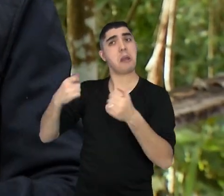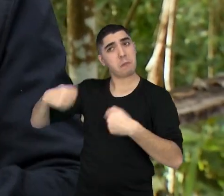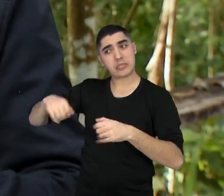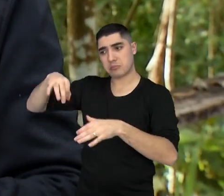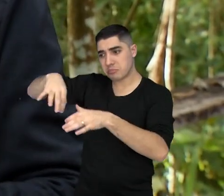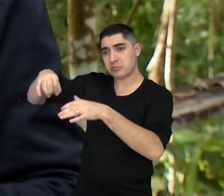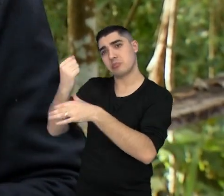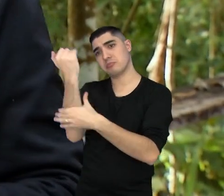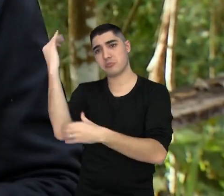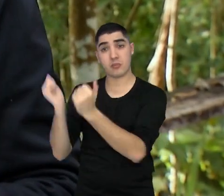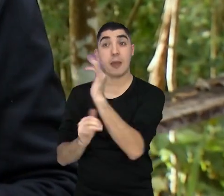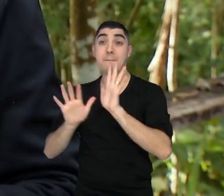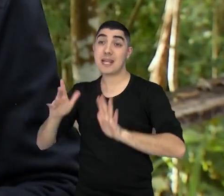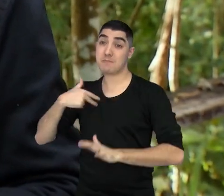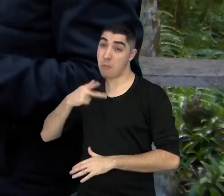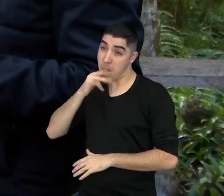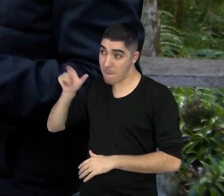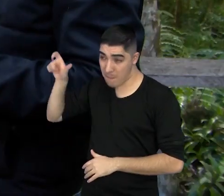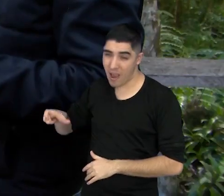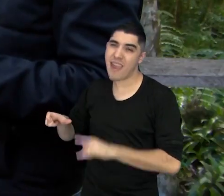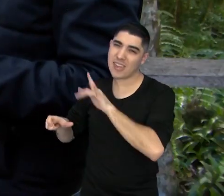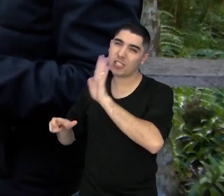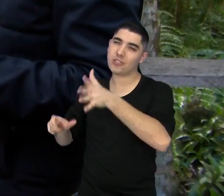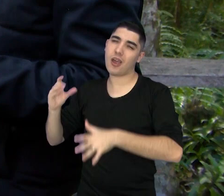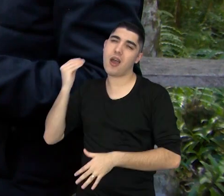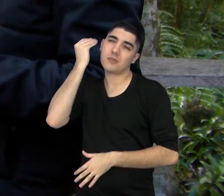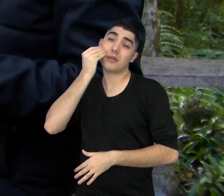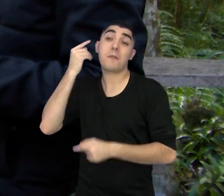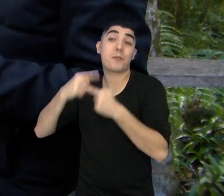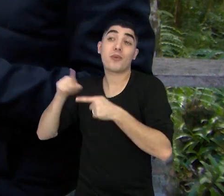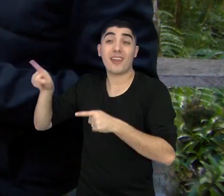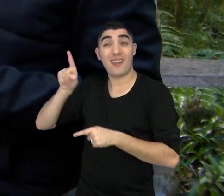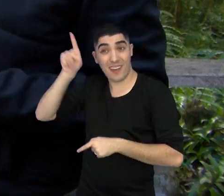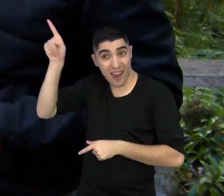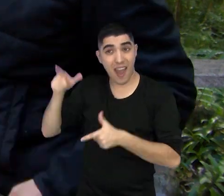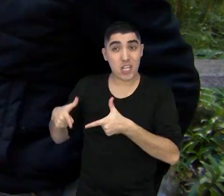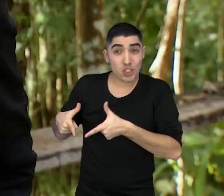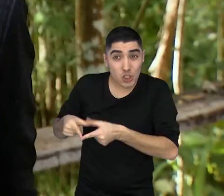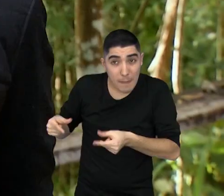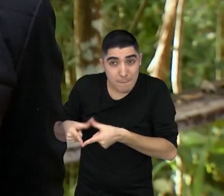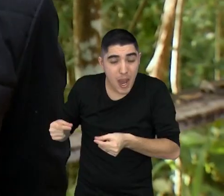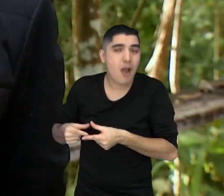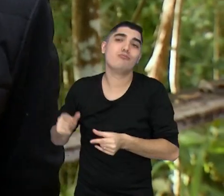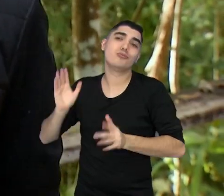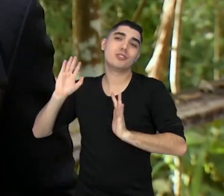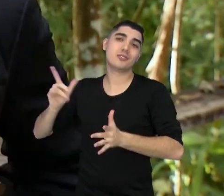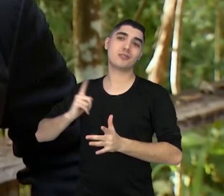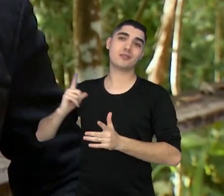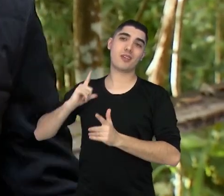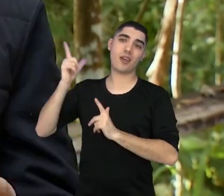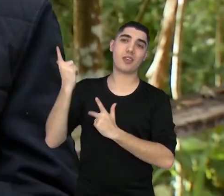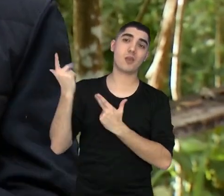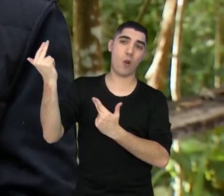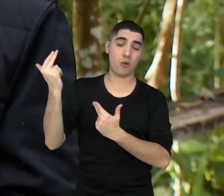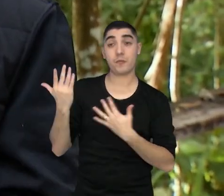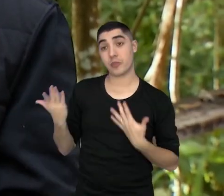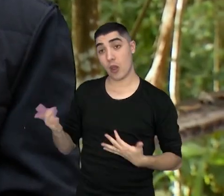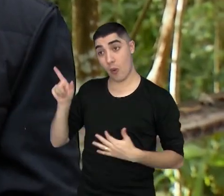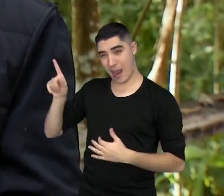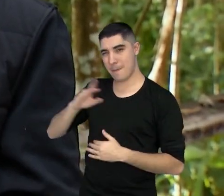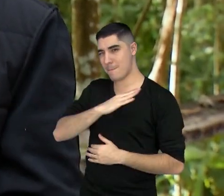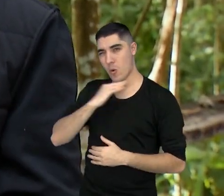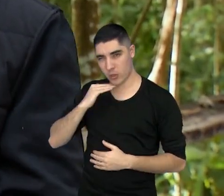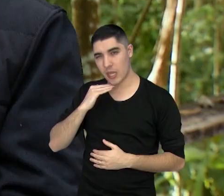consciência porque ele era um cidadão japonês, entendeu? E aí, depois que ele faleceu, em 94, quando eu vim para